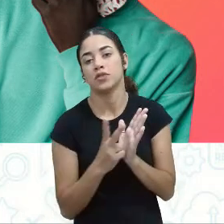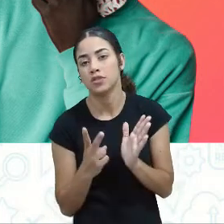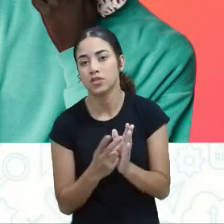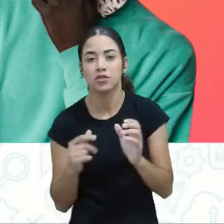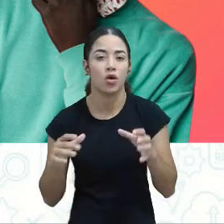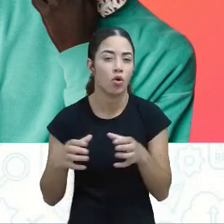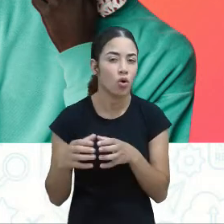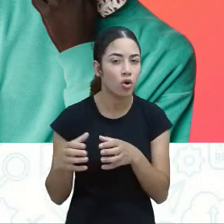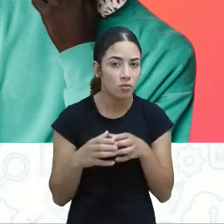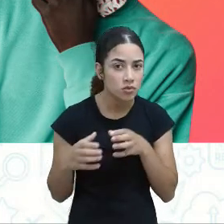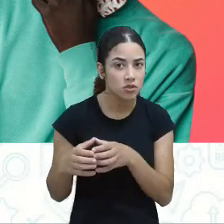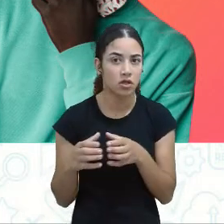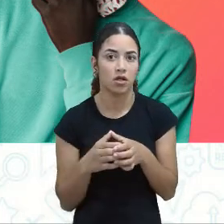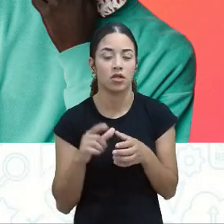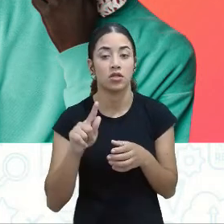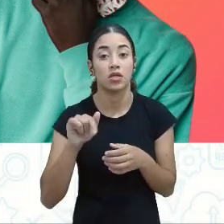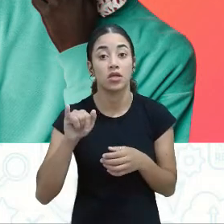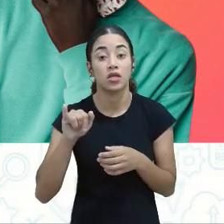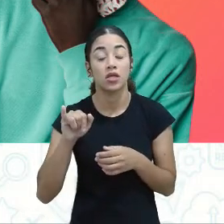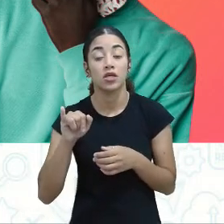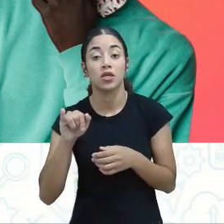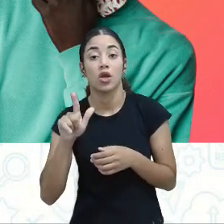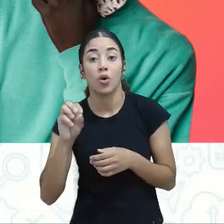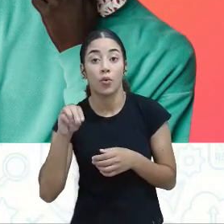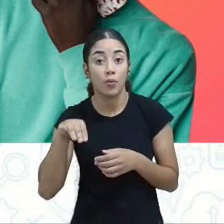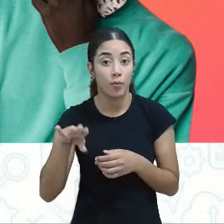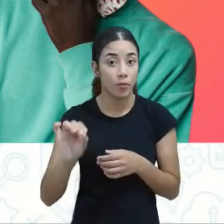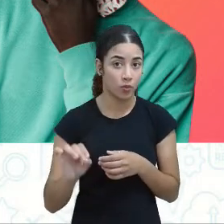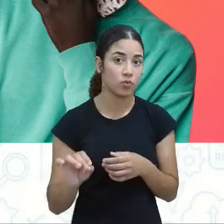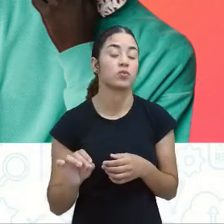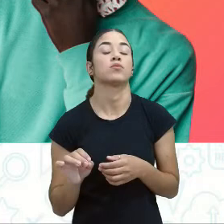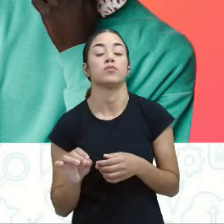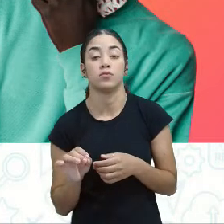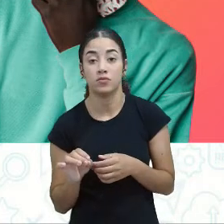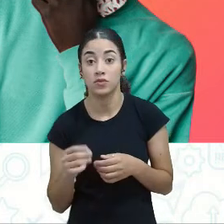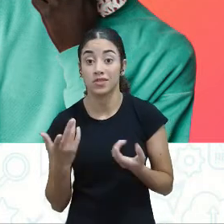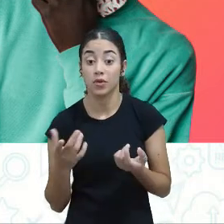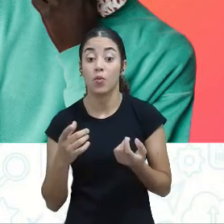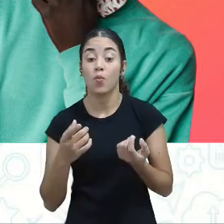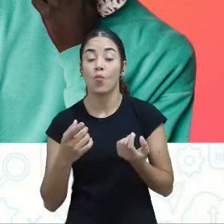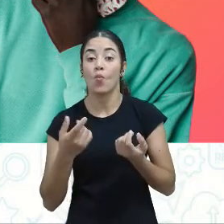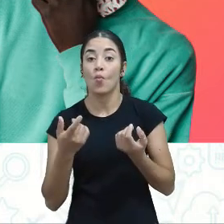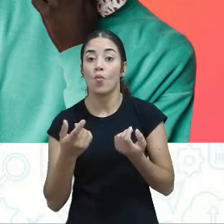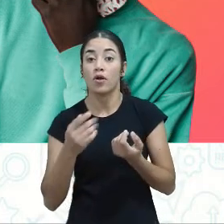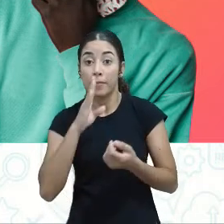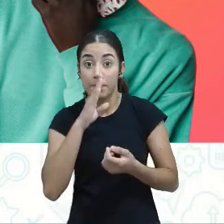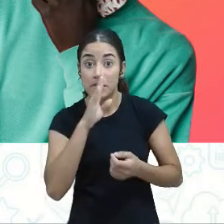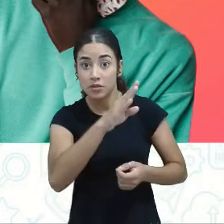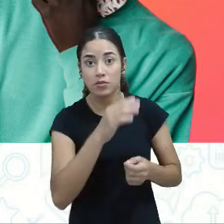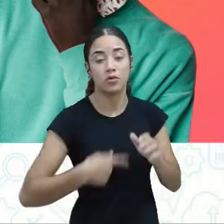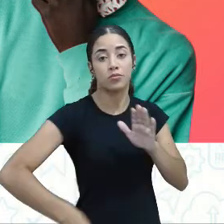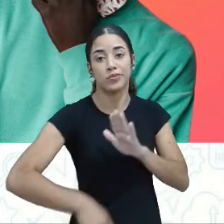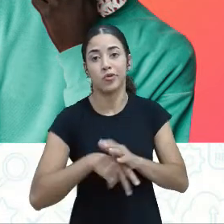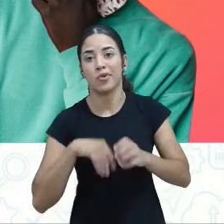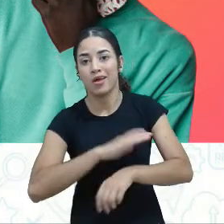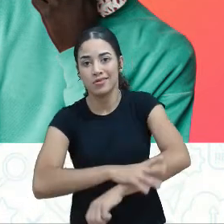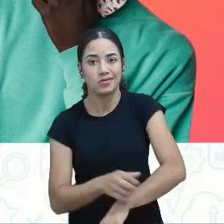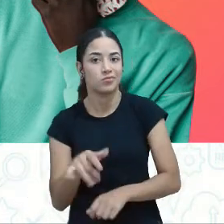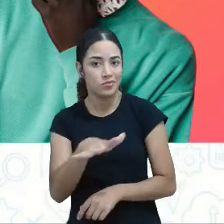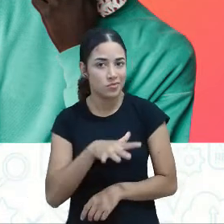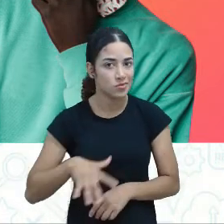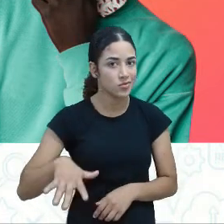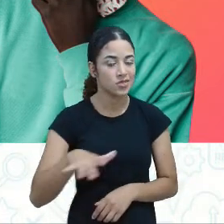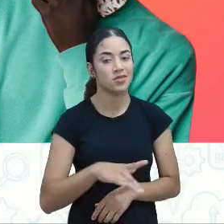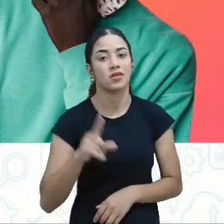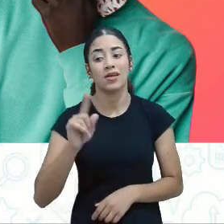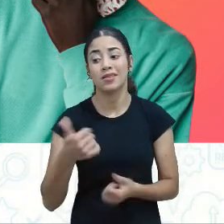comunidades quilombolas, né? E fatores determinantes desse racismo, né, ambiental está aí, né?